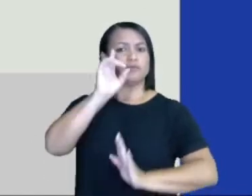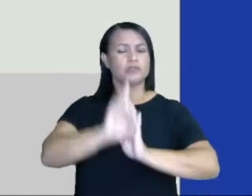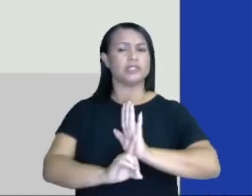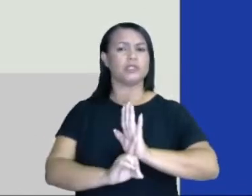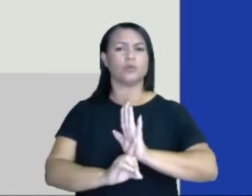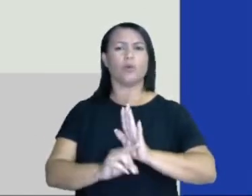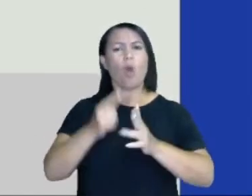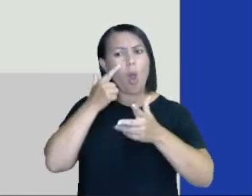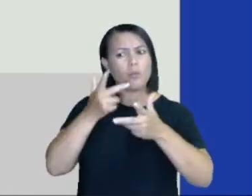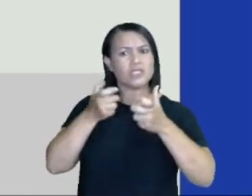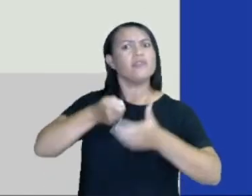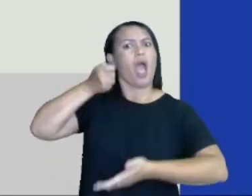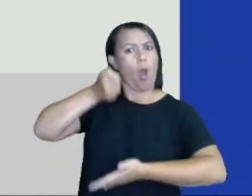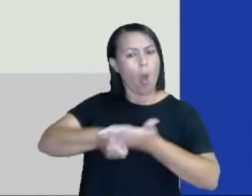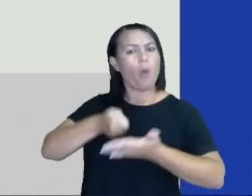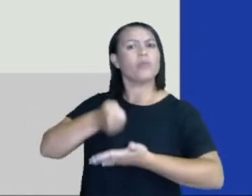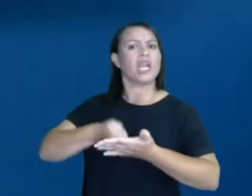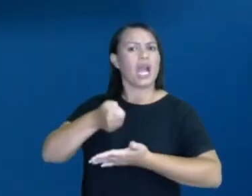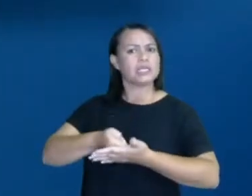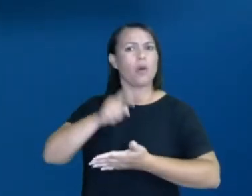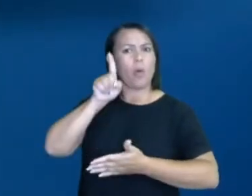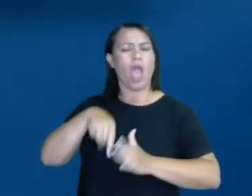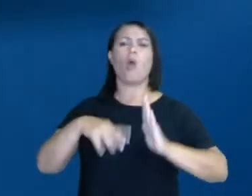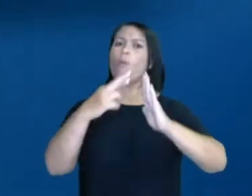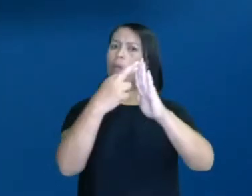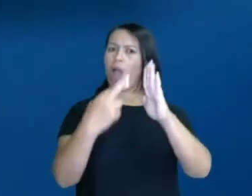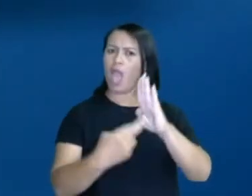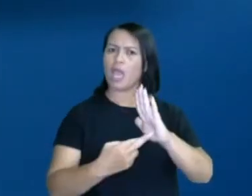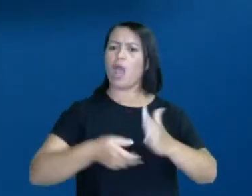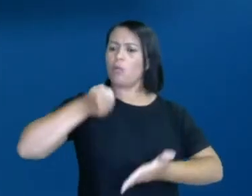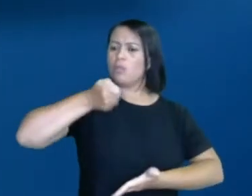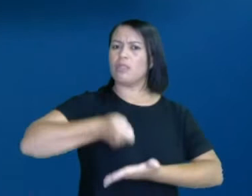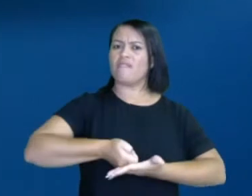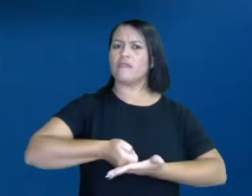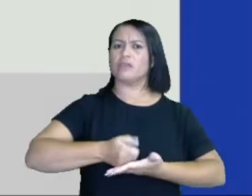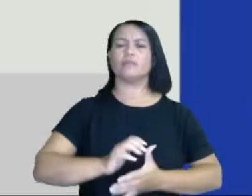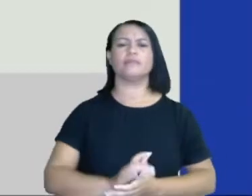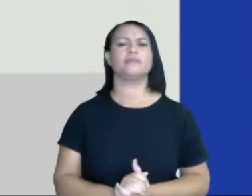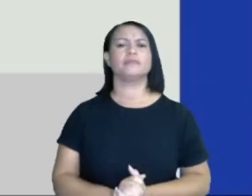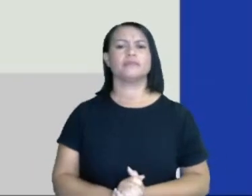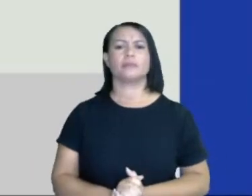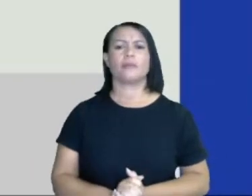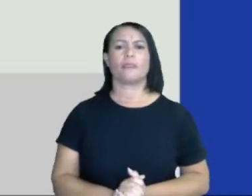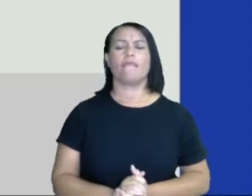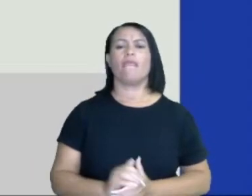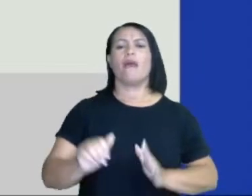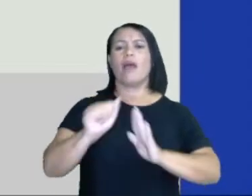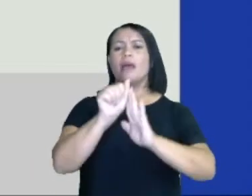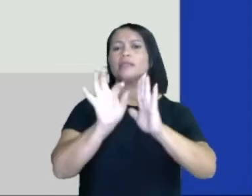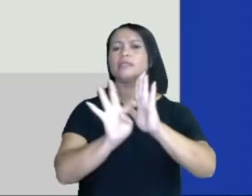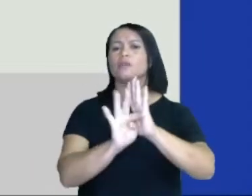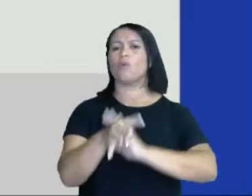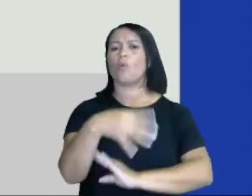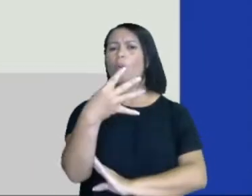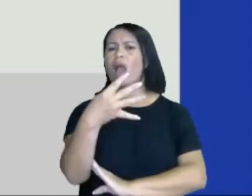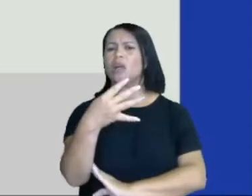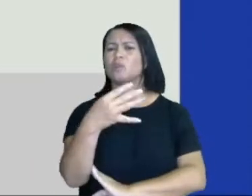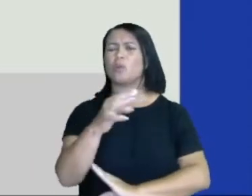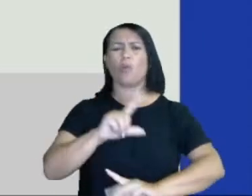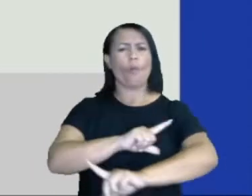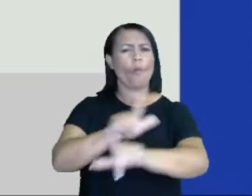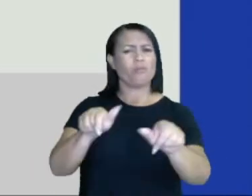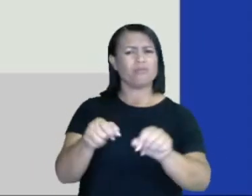Perceba que é obrigação, ou seja, é uma norma, é um dever. Artigo 4. Nenhum idoso